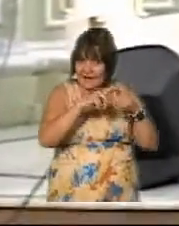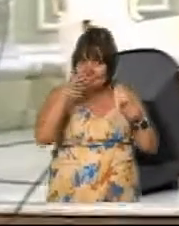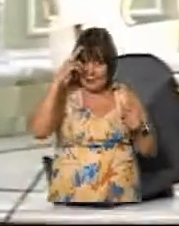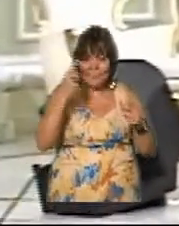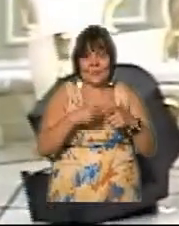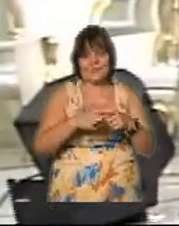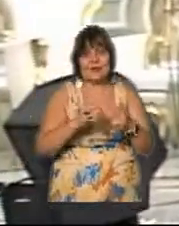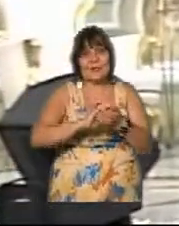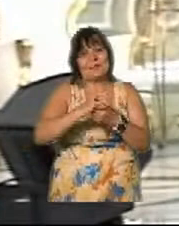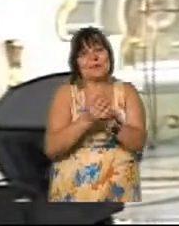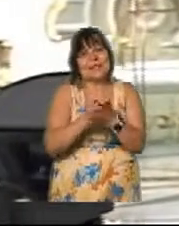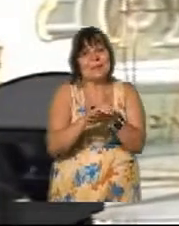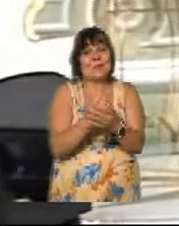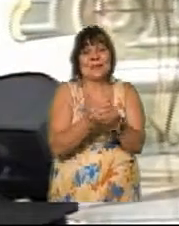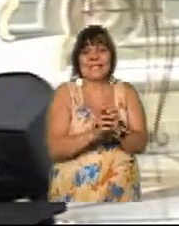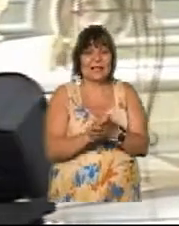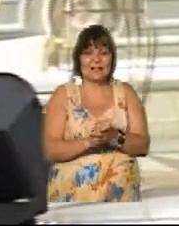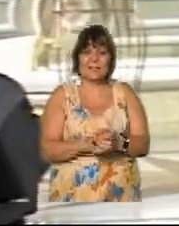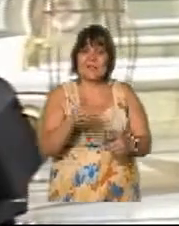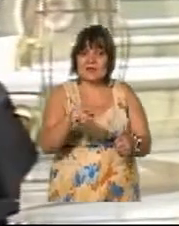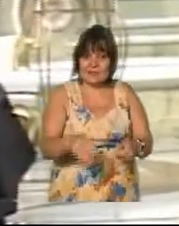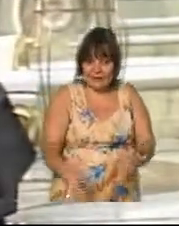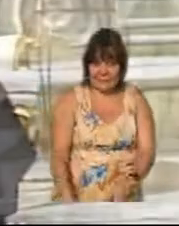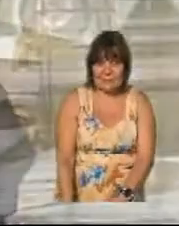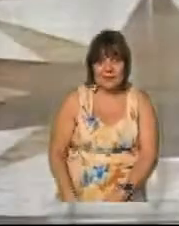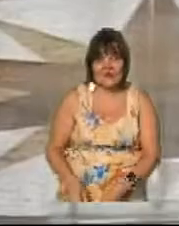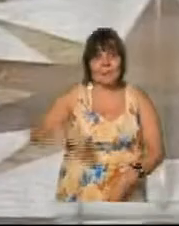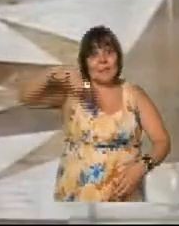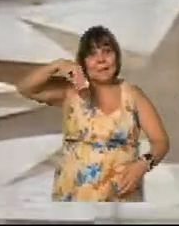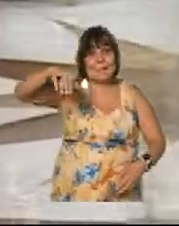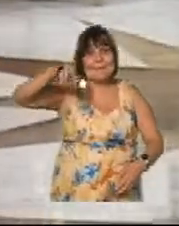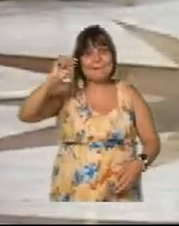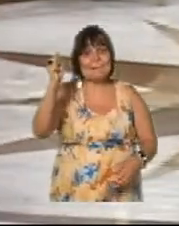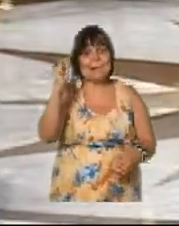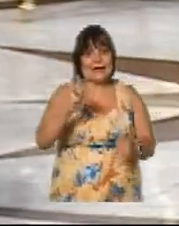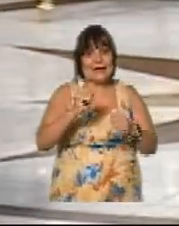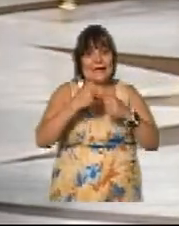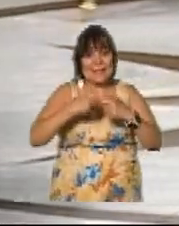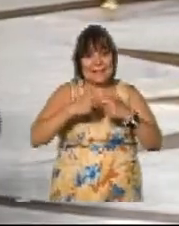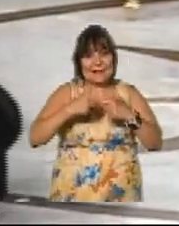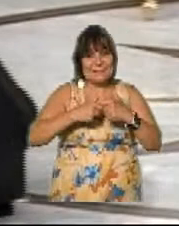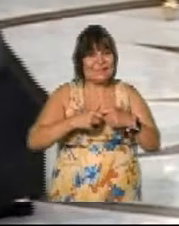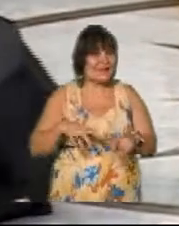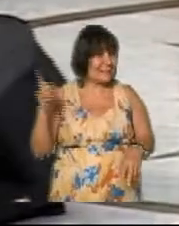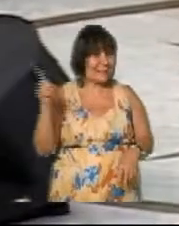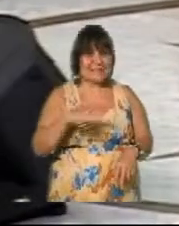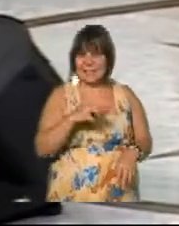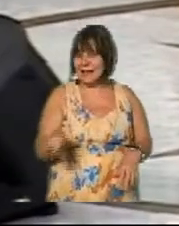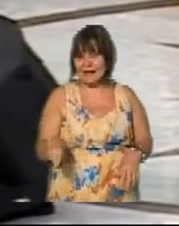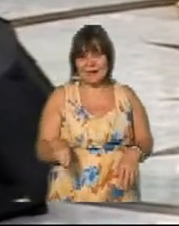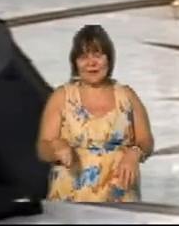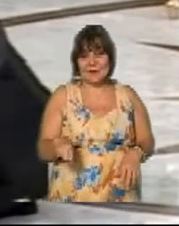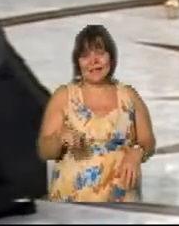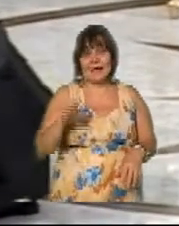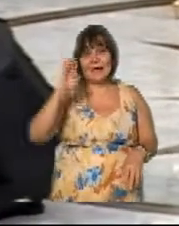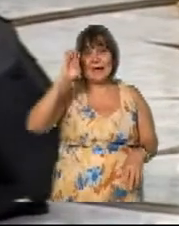Venha porque você dá 157 reais, você vai calçar uma meia. E isso vai resolver os seus problemas. Isso não é um embaixador de Cristo, é um